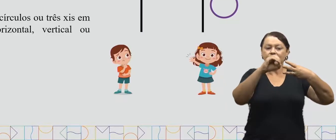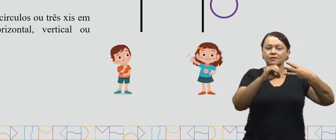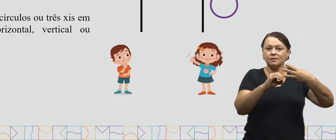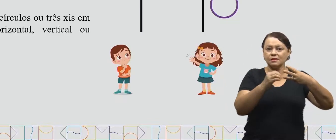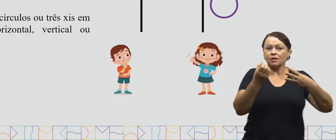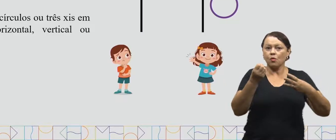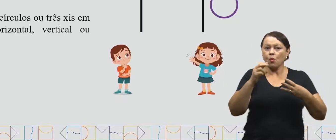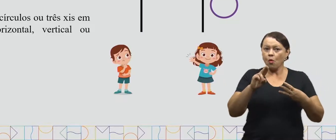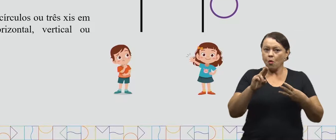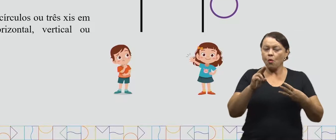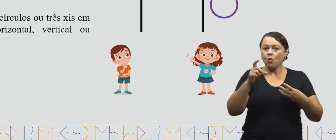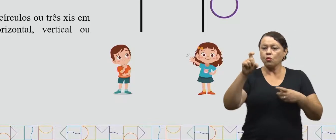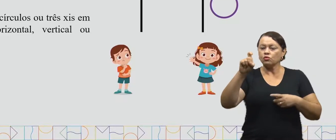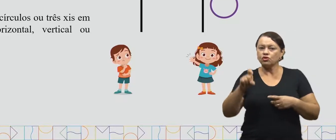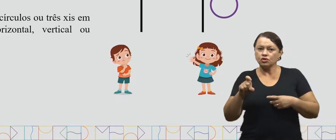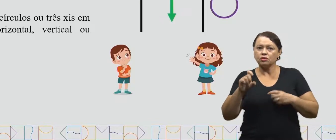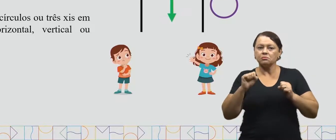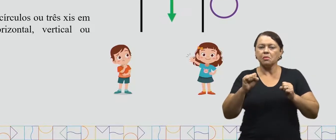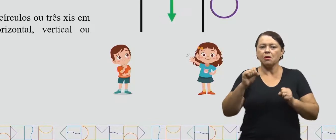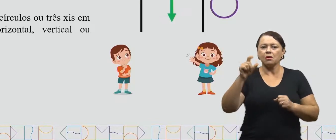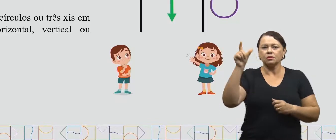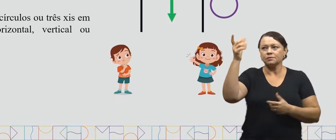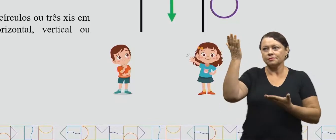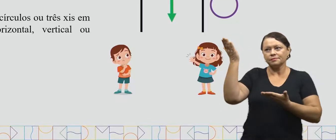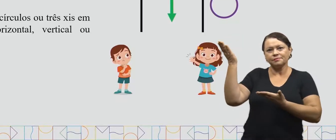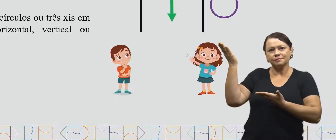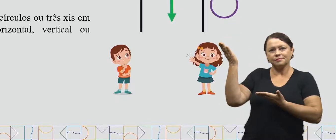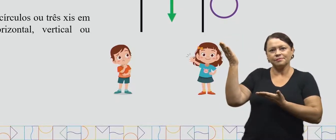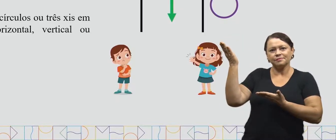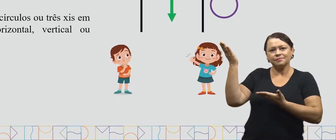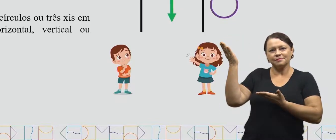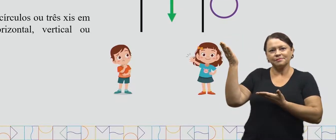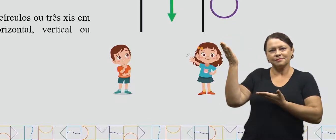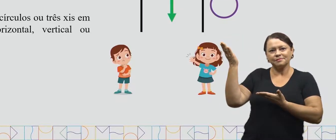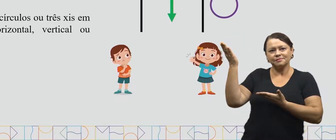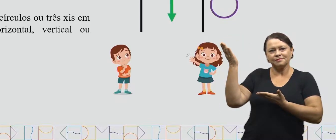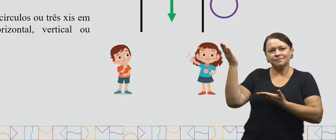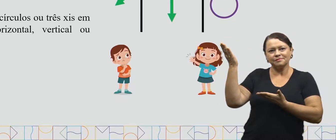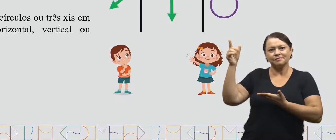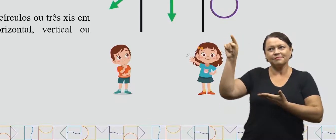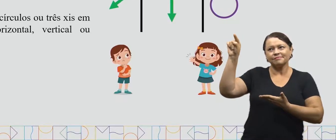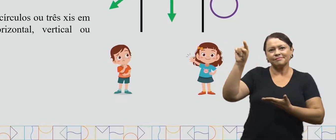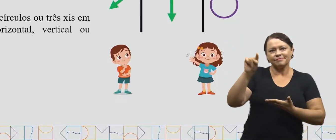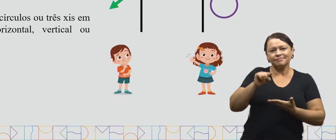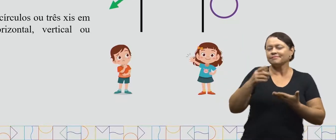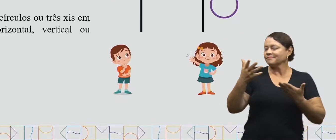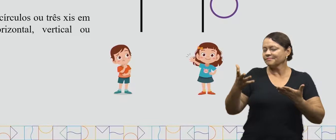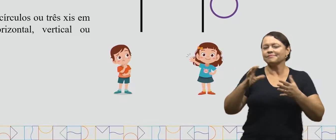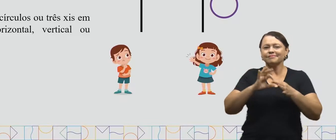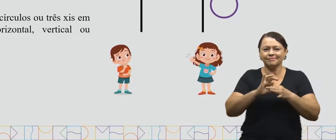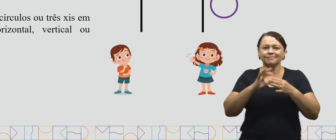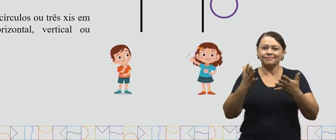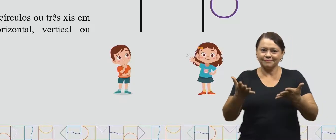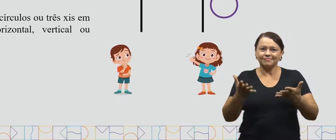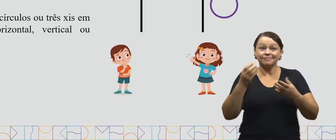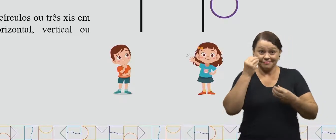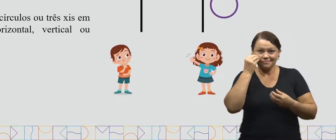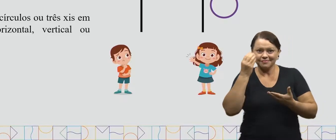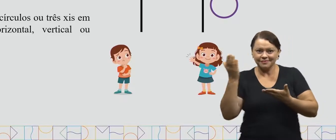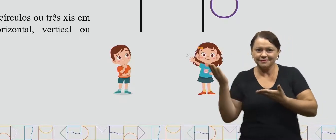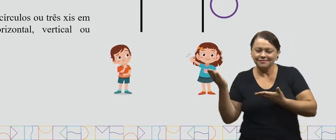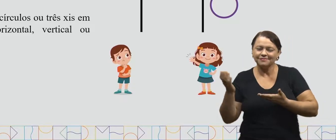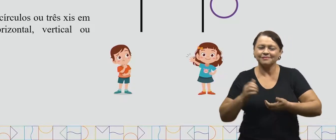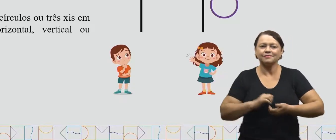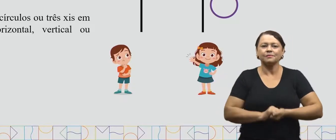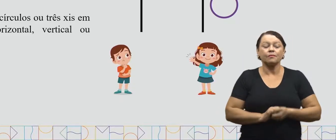podendo ser na horizontal, na vertical ou diagonal. Viram as posições? Quando